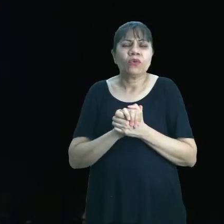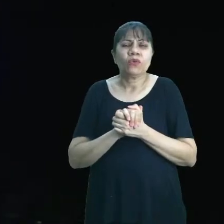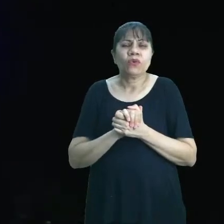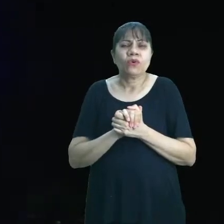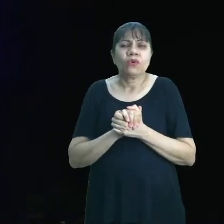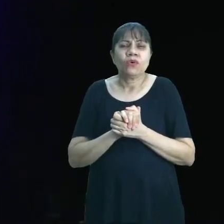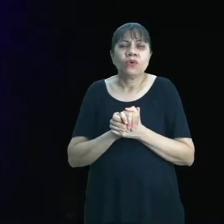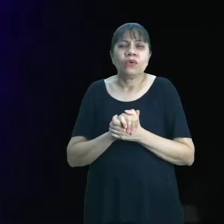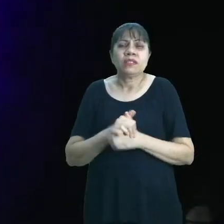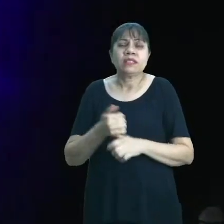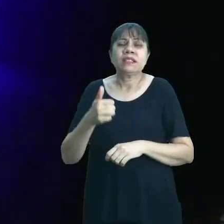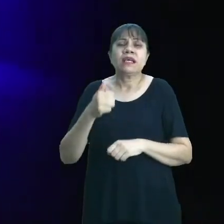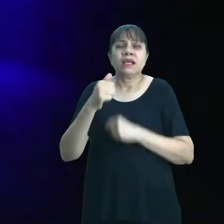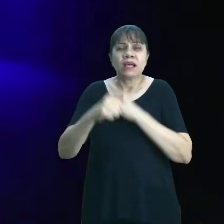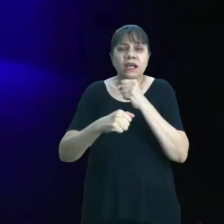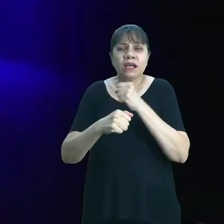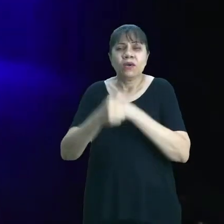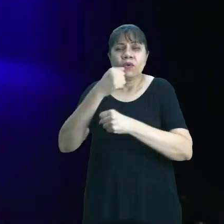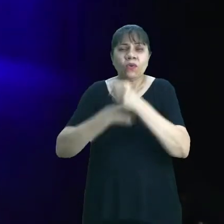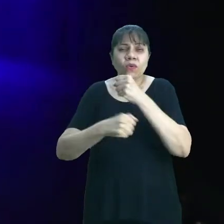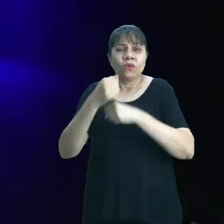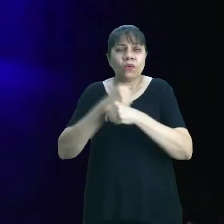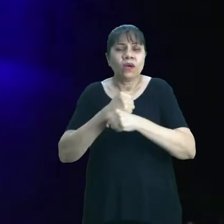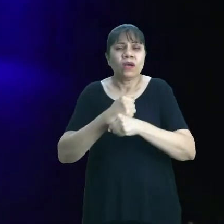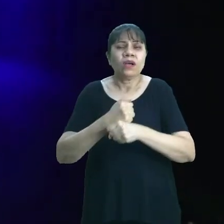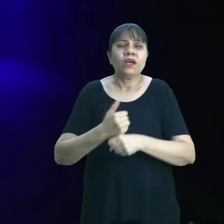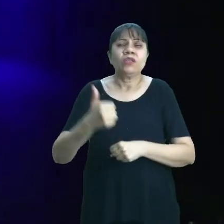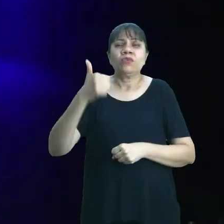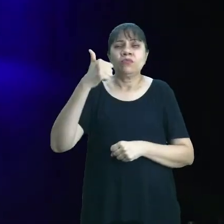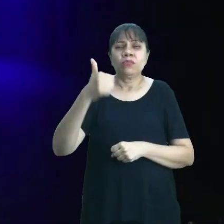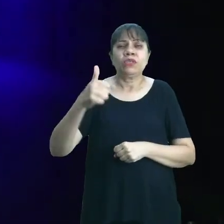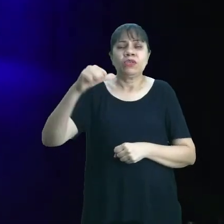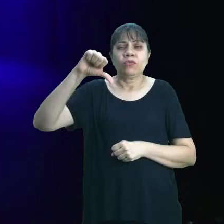Aniversário de namoro agora, dia 15, viu? No acampamento.